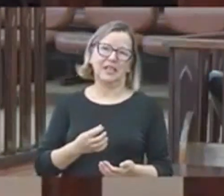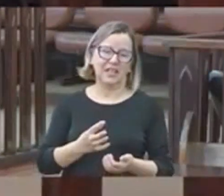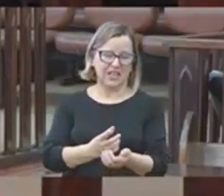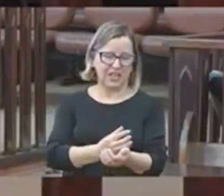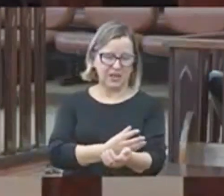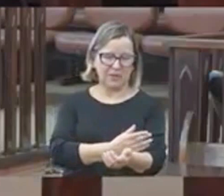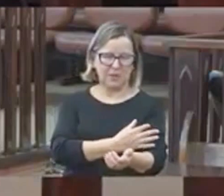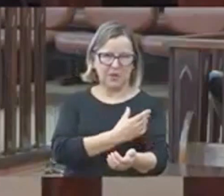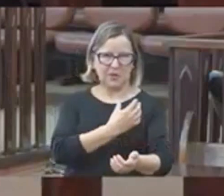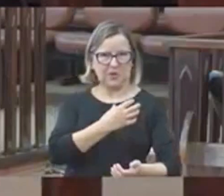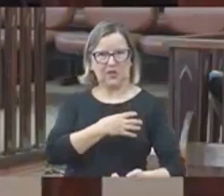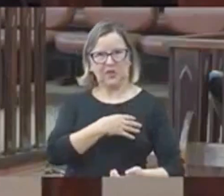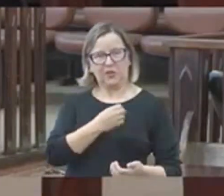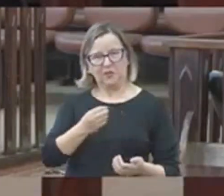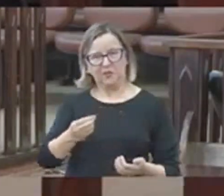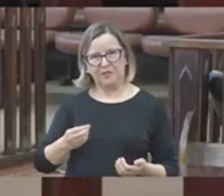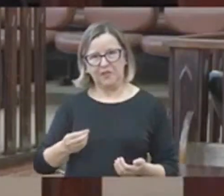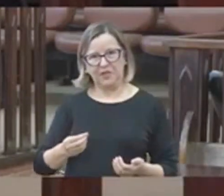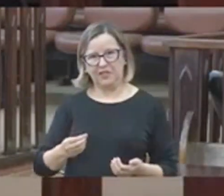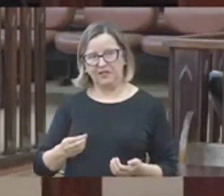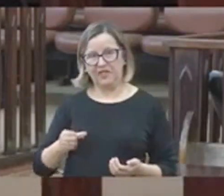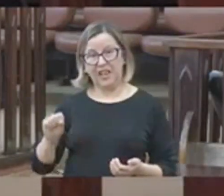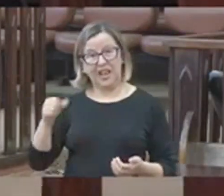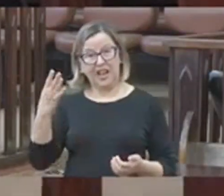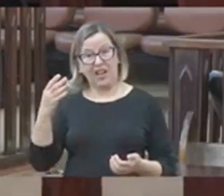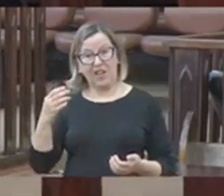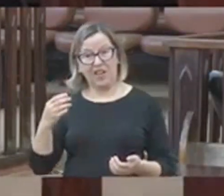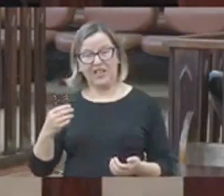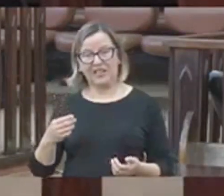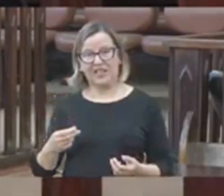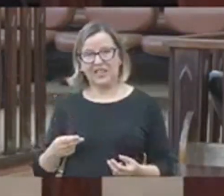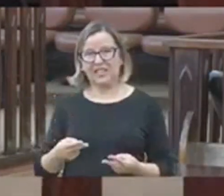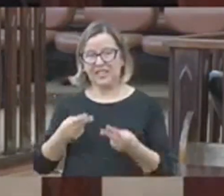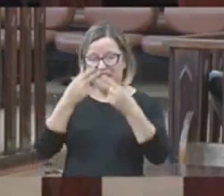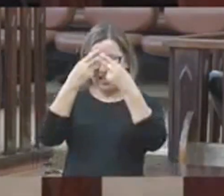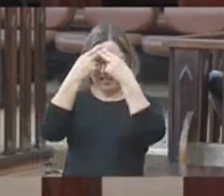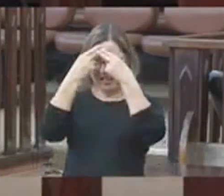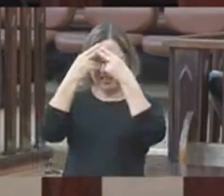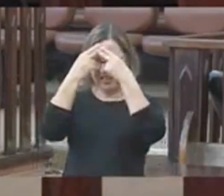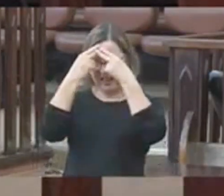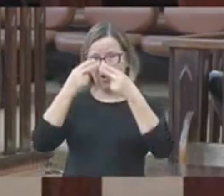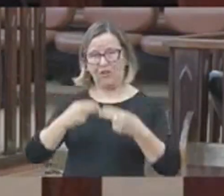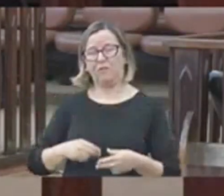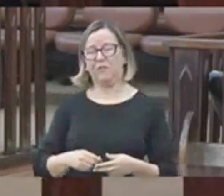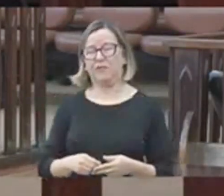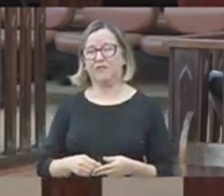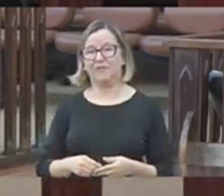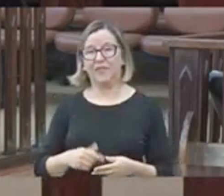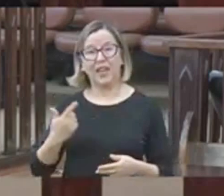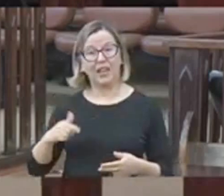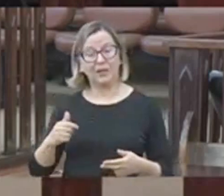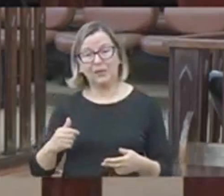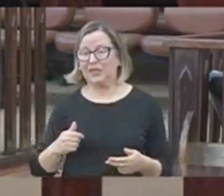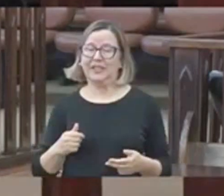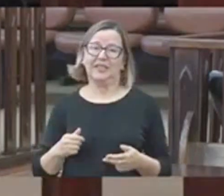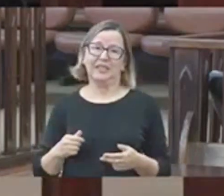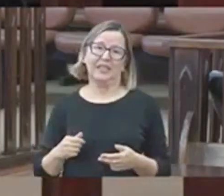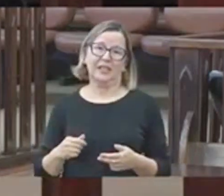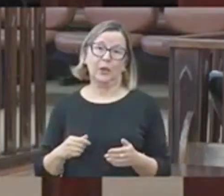traumas. E eles não terão uma identidade familiar firme no Senhor.